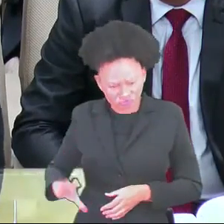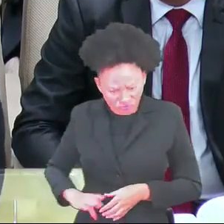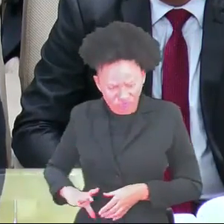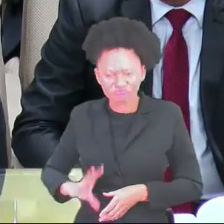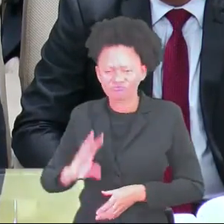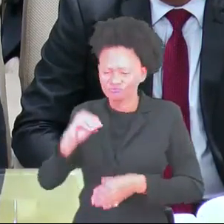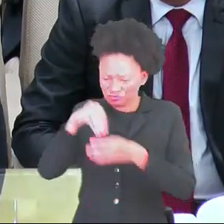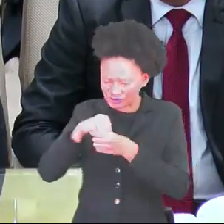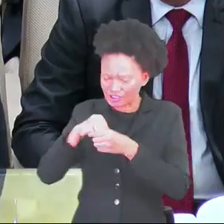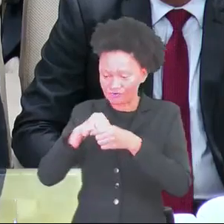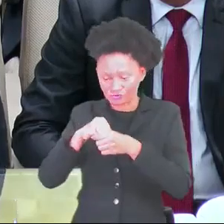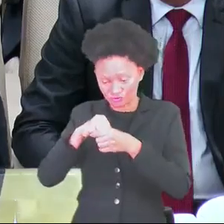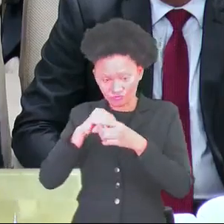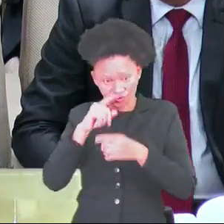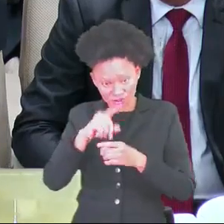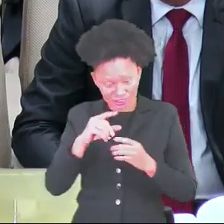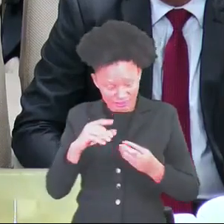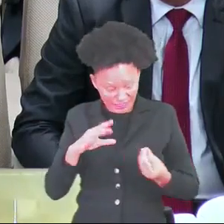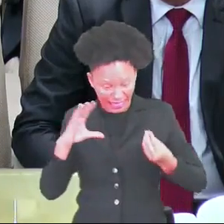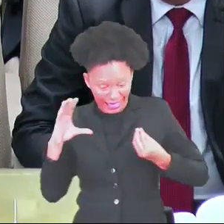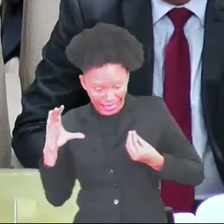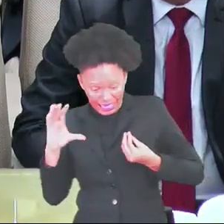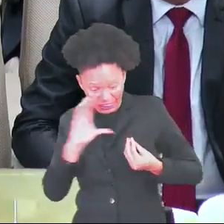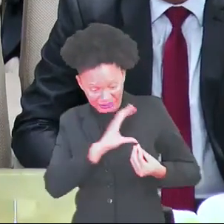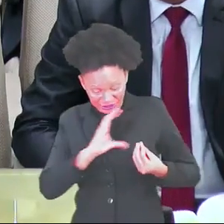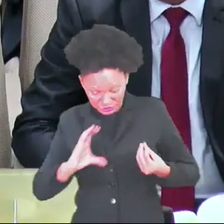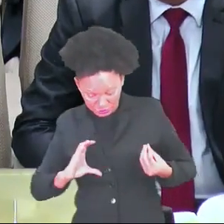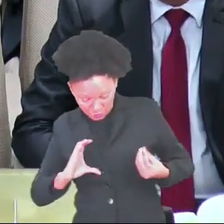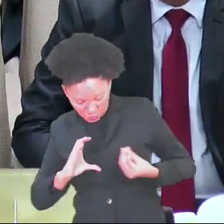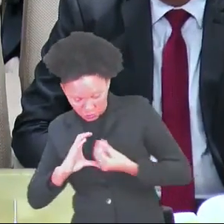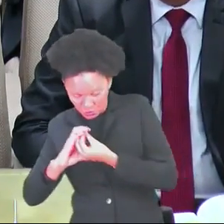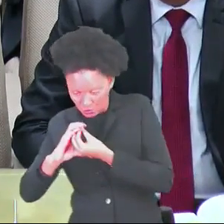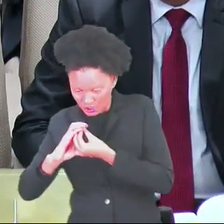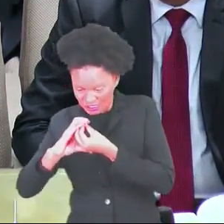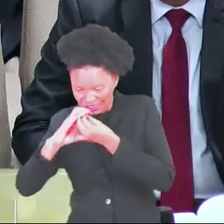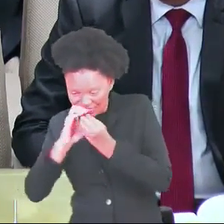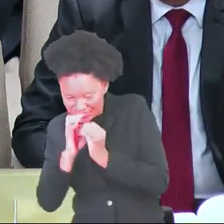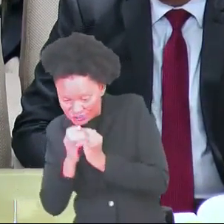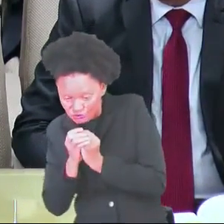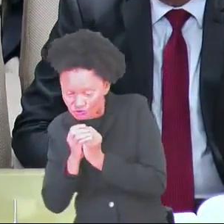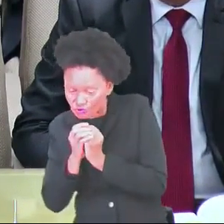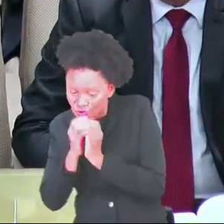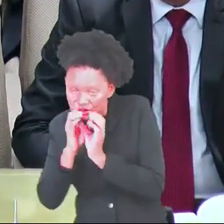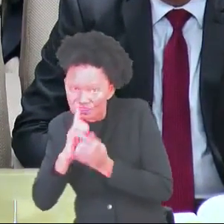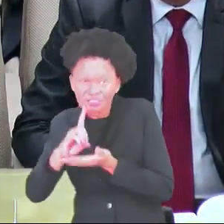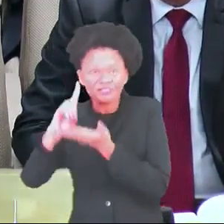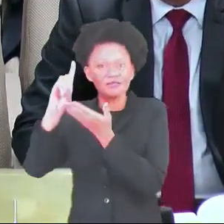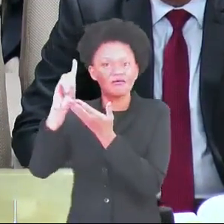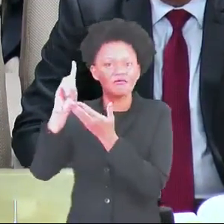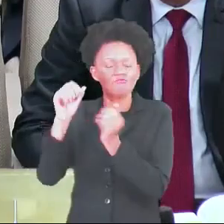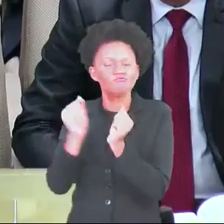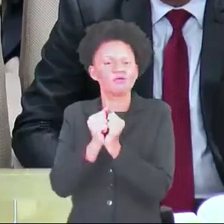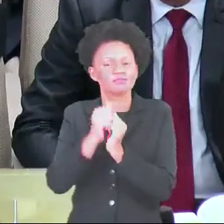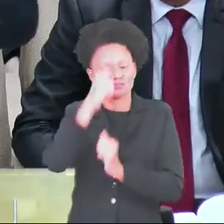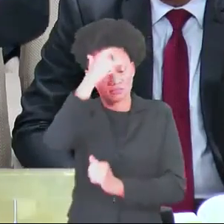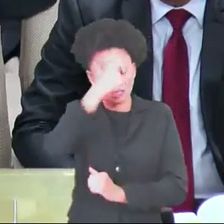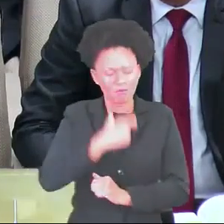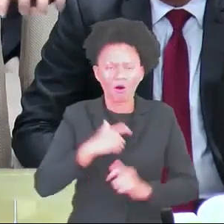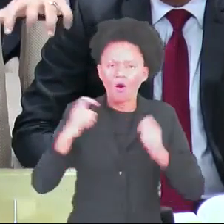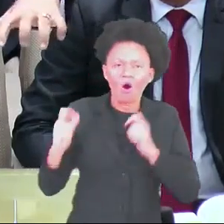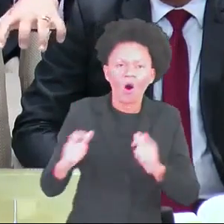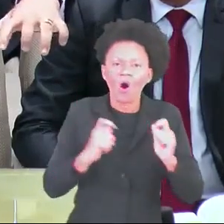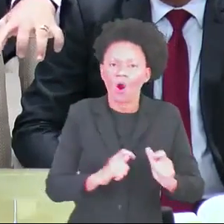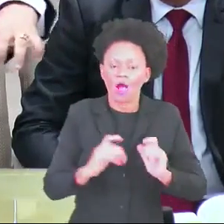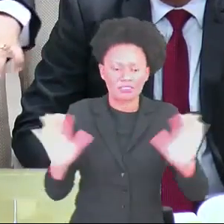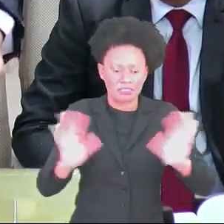de Deus. A grande condição nossa da visão espiritual é saber a nossa posição. Não é a